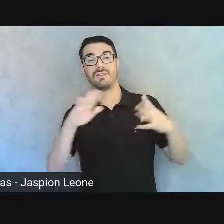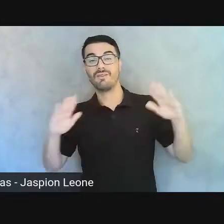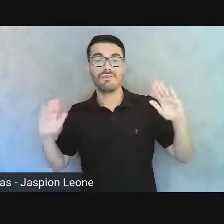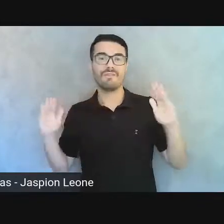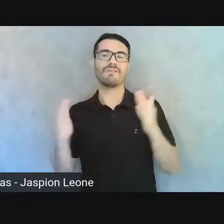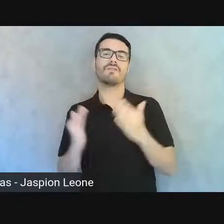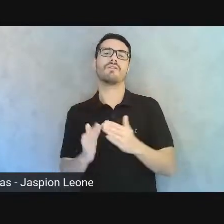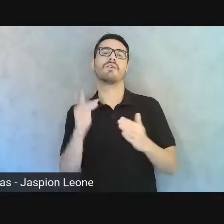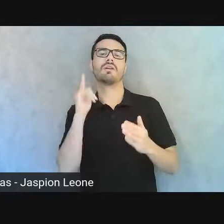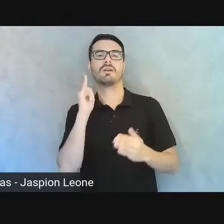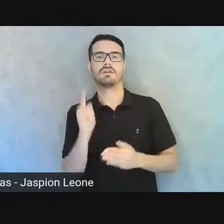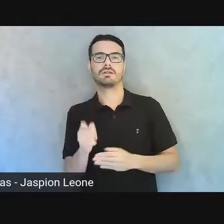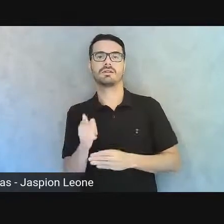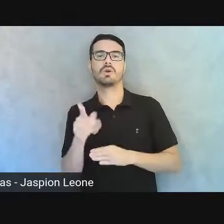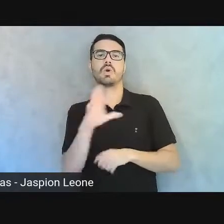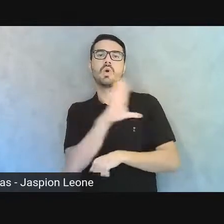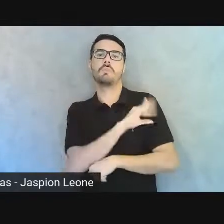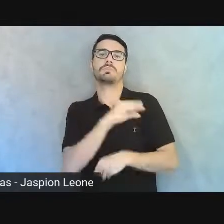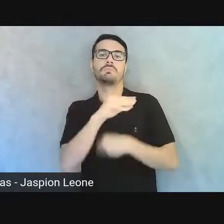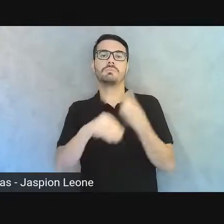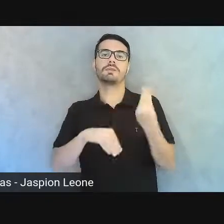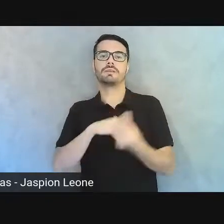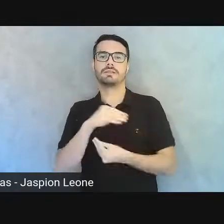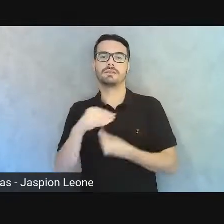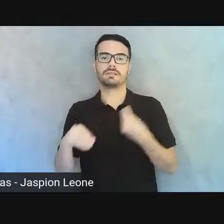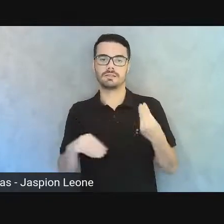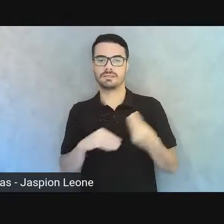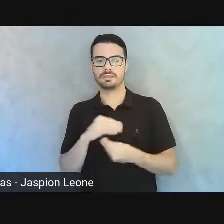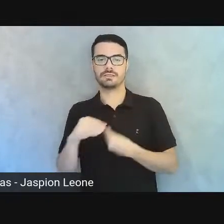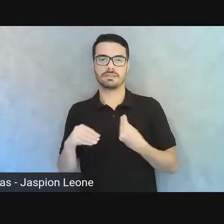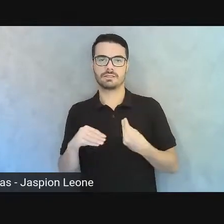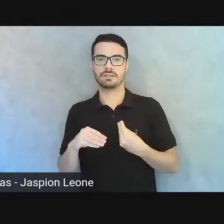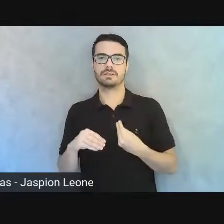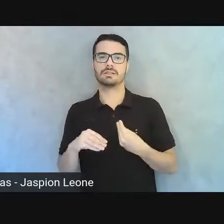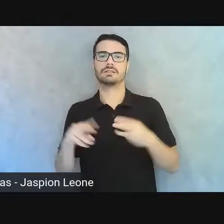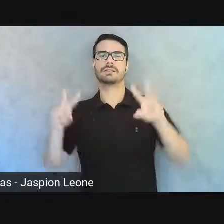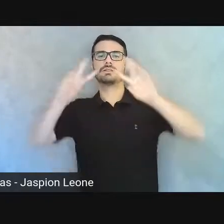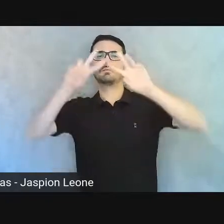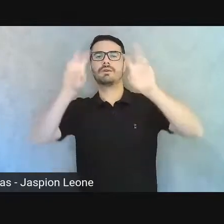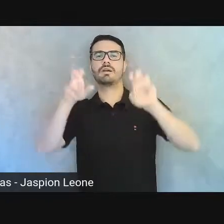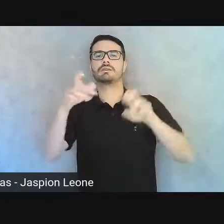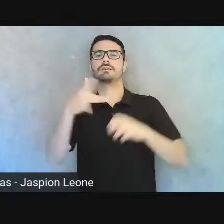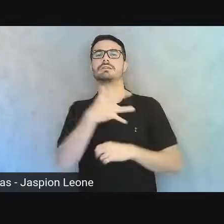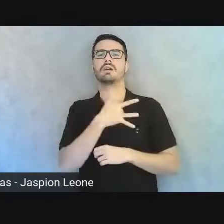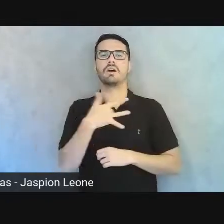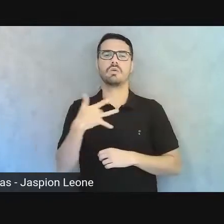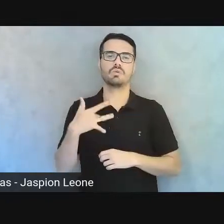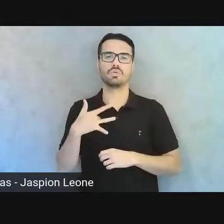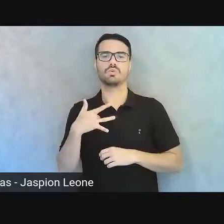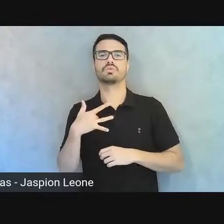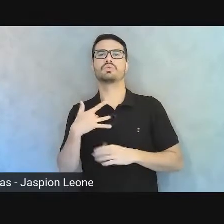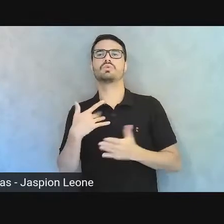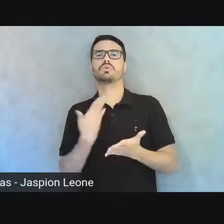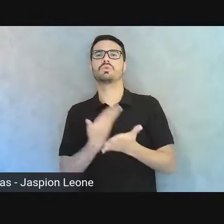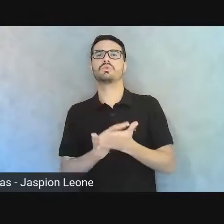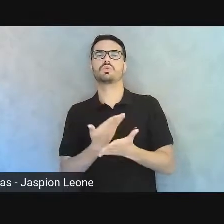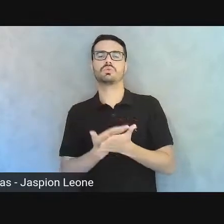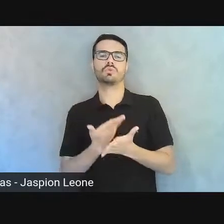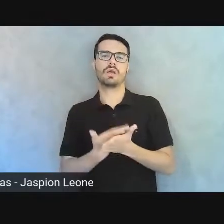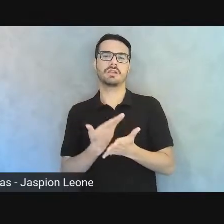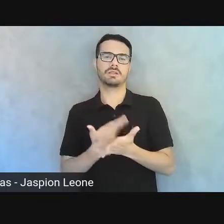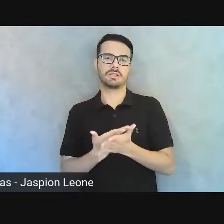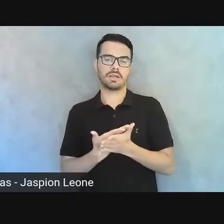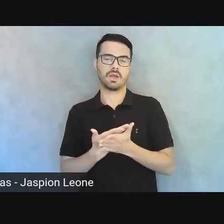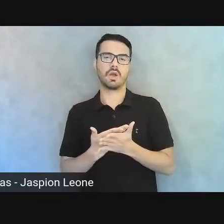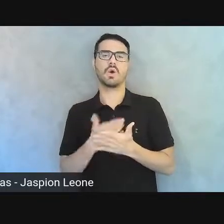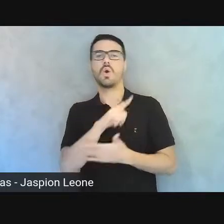passo que as comissões temáticas, como da saúde, educação e assim por diante,